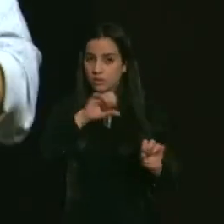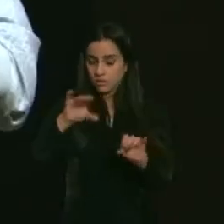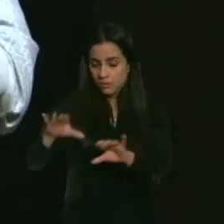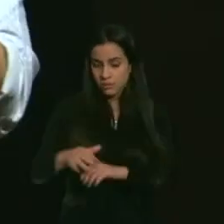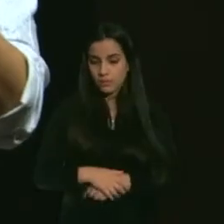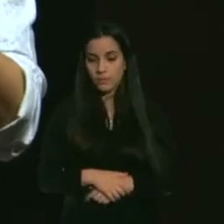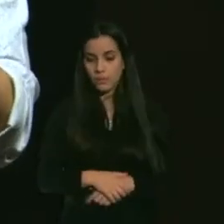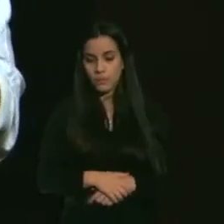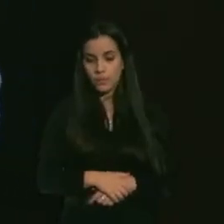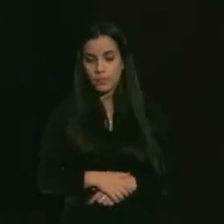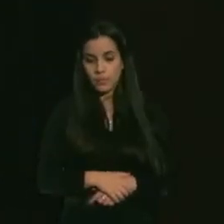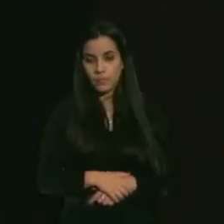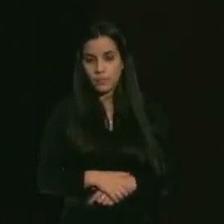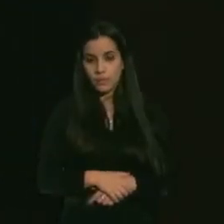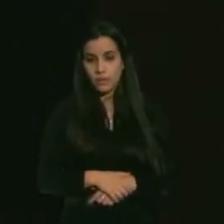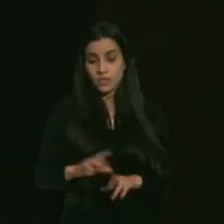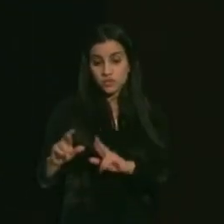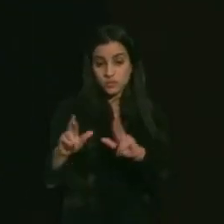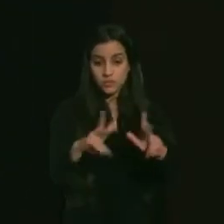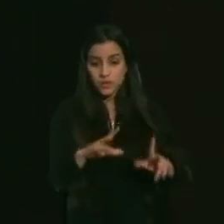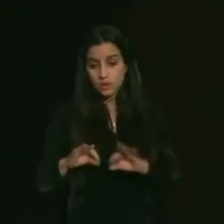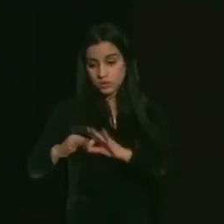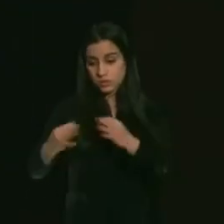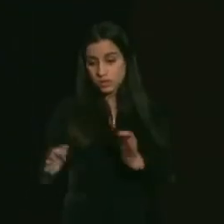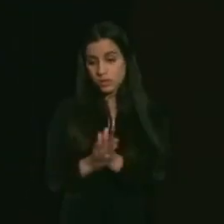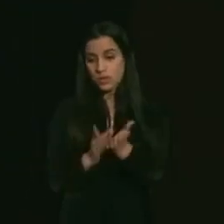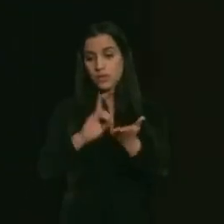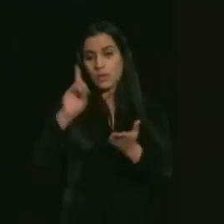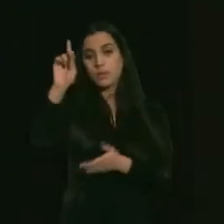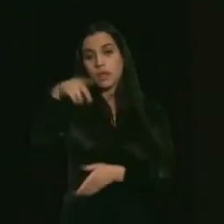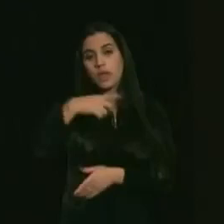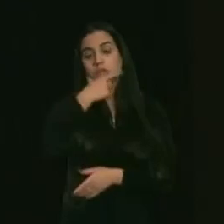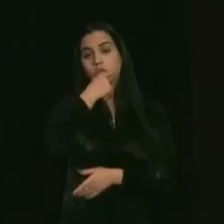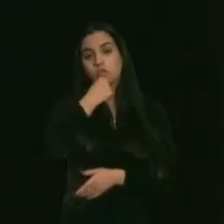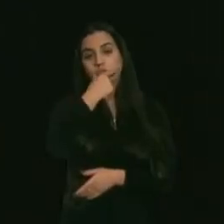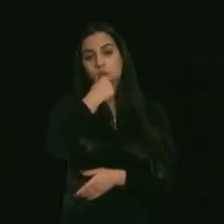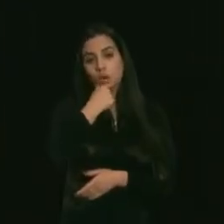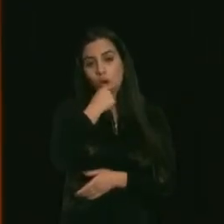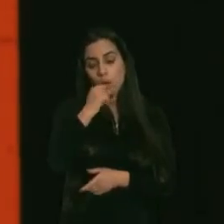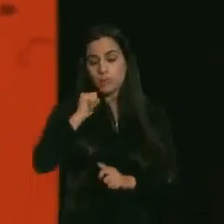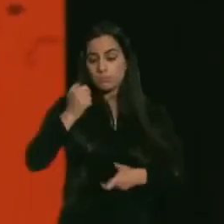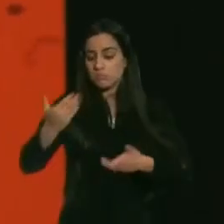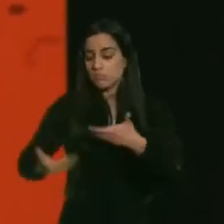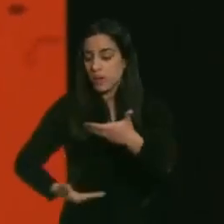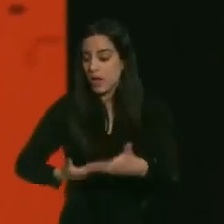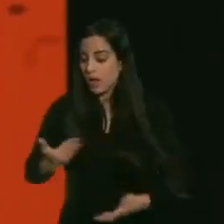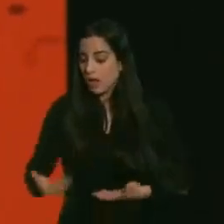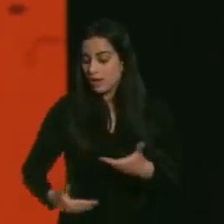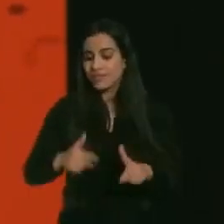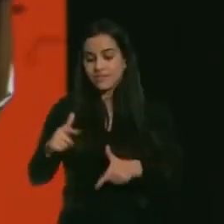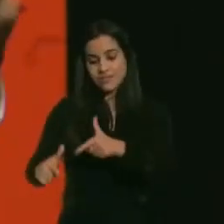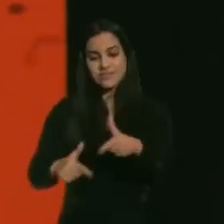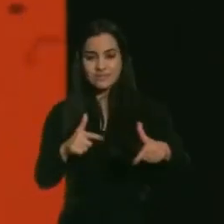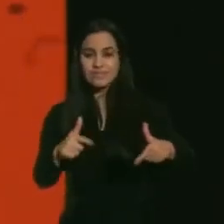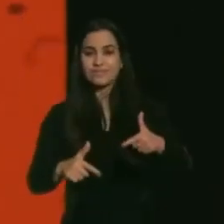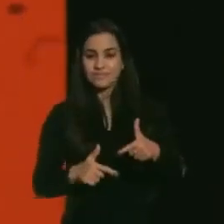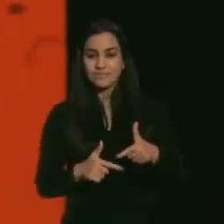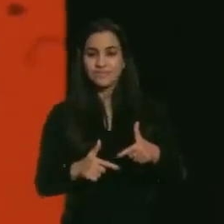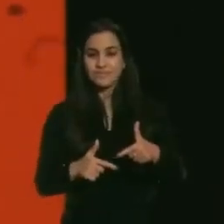O oposto de humilde, na Bíblia é chamado de homem de dura cerviz, o que não se inclina, o que não